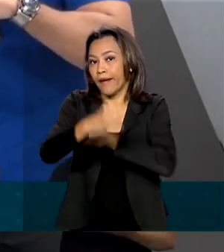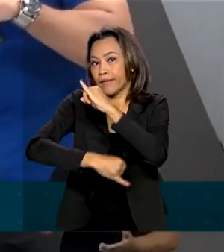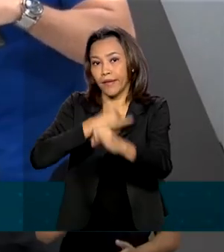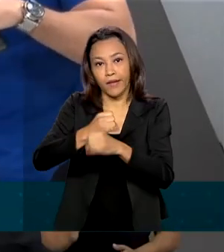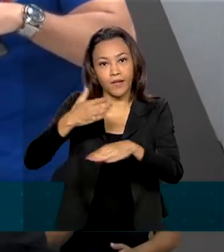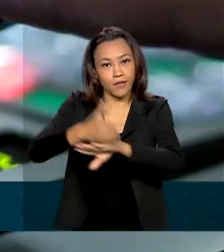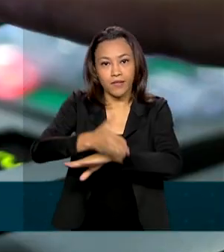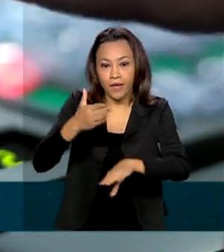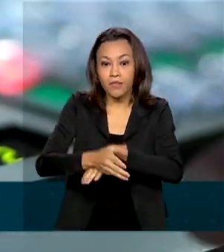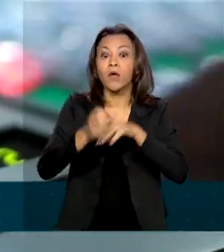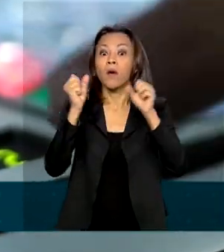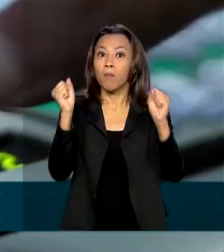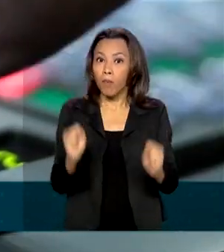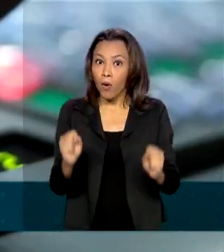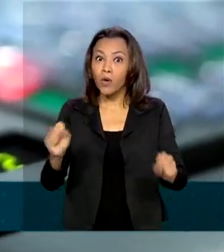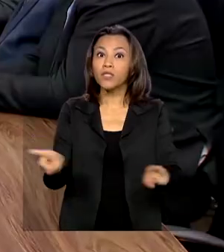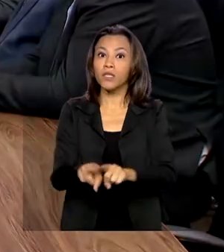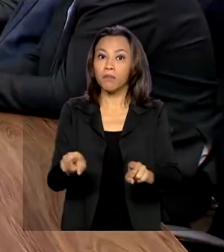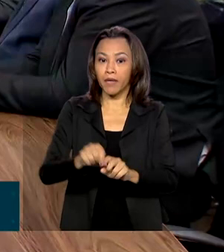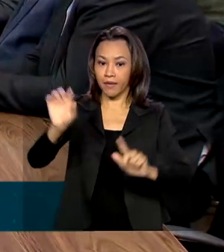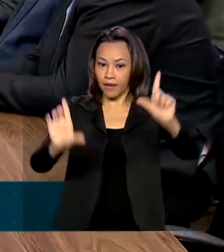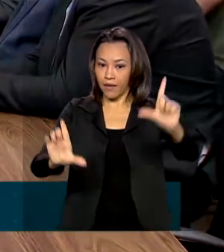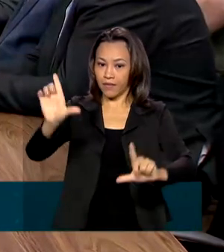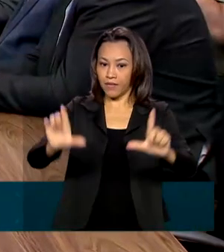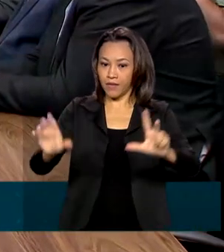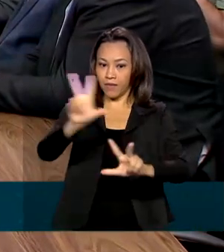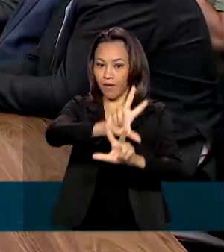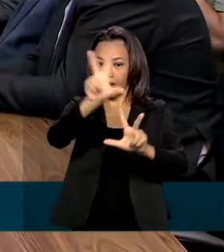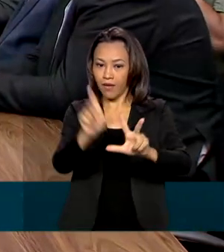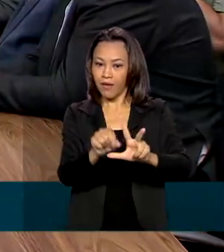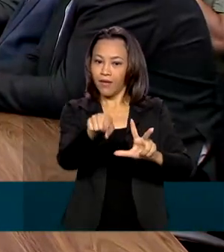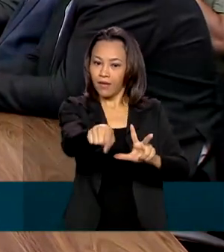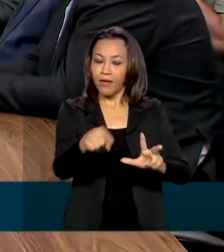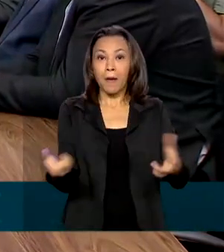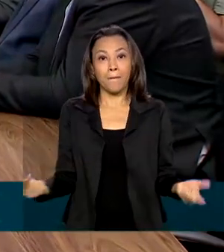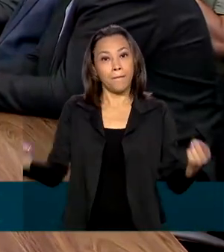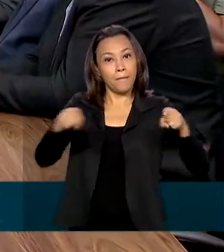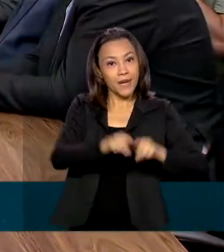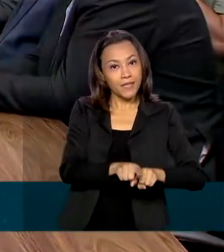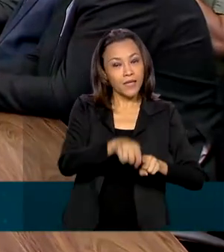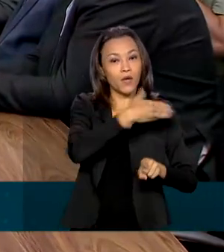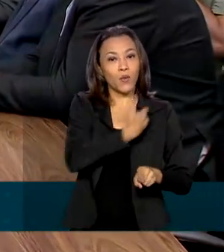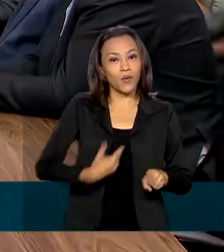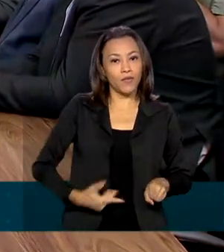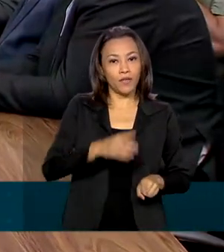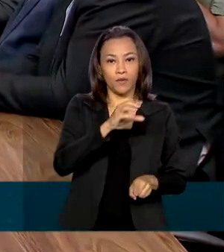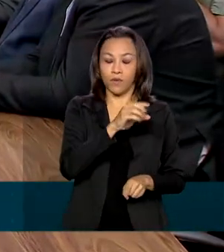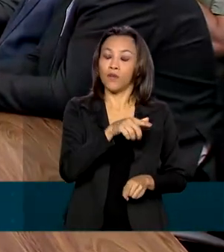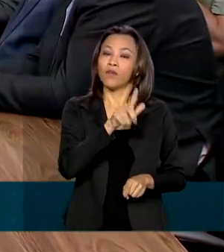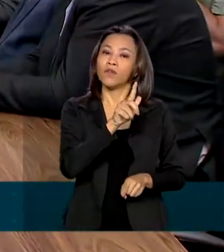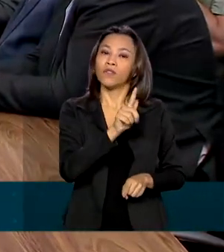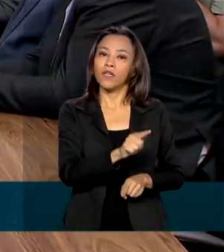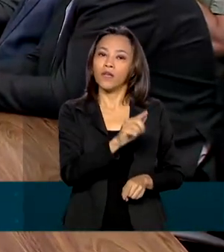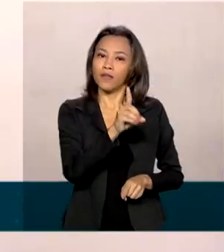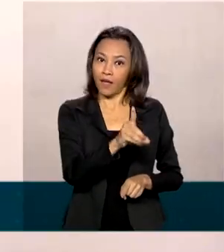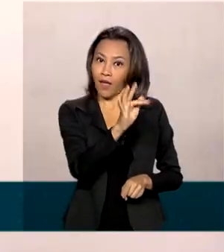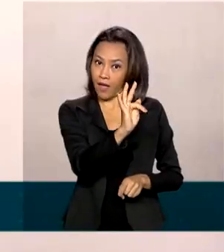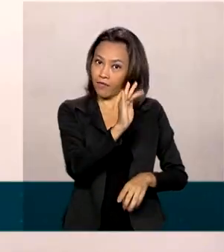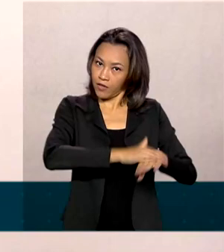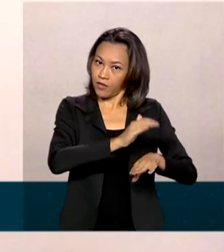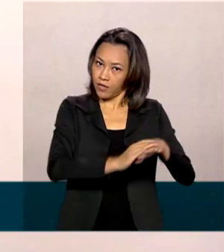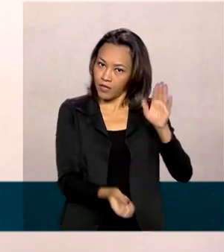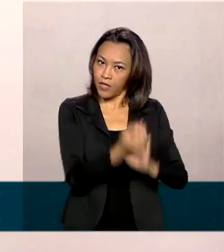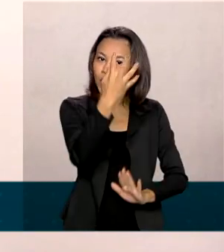acompanhar a maratona de aulões pela TV Brasil graças a uma parceria entre o governo do Distrito Federal, autor do projeto,